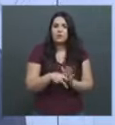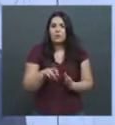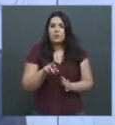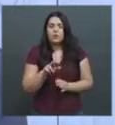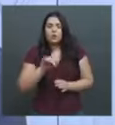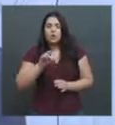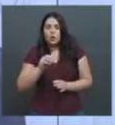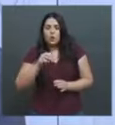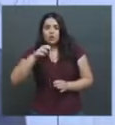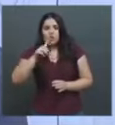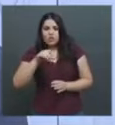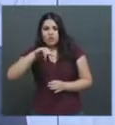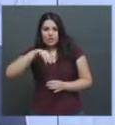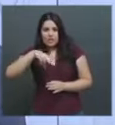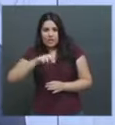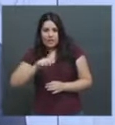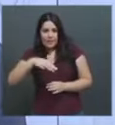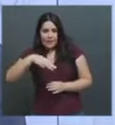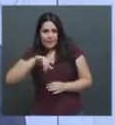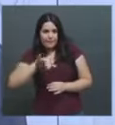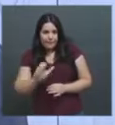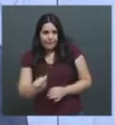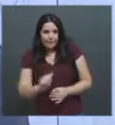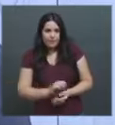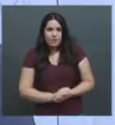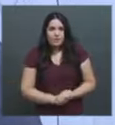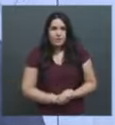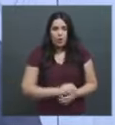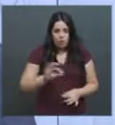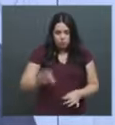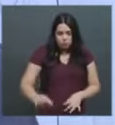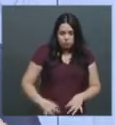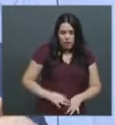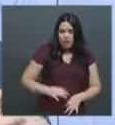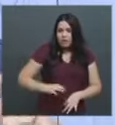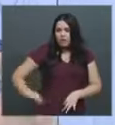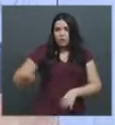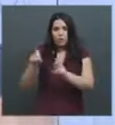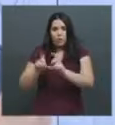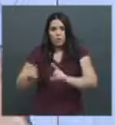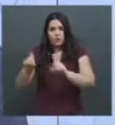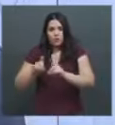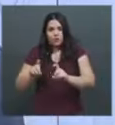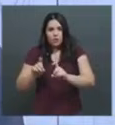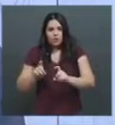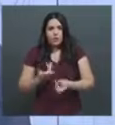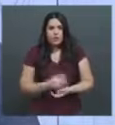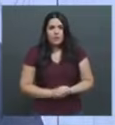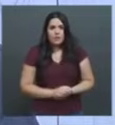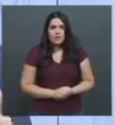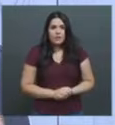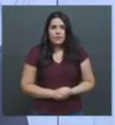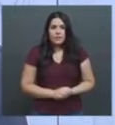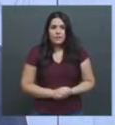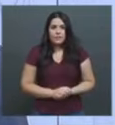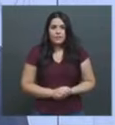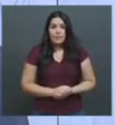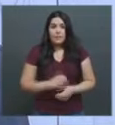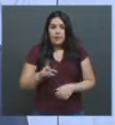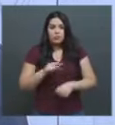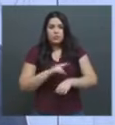quando a gente coloca um cateter na bexiga, liga no computador, enche a bexiga, pede a paciente para fazer as manobras